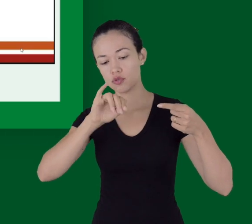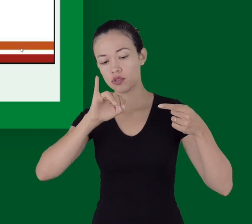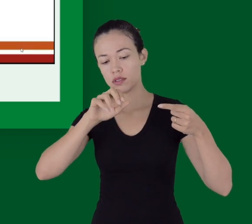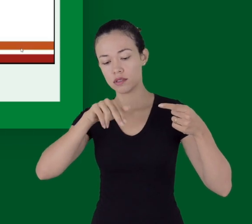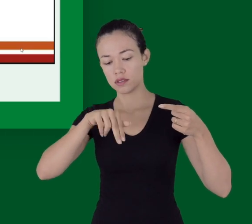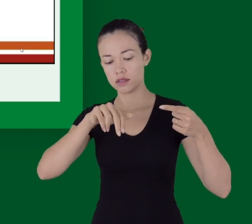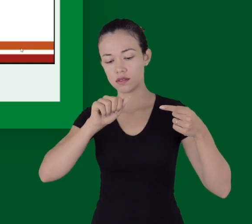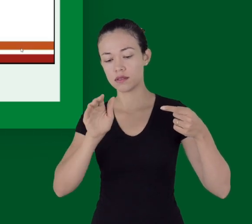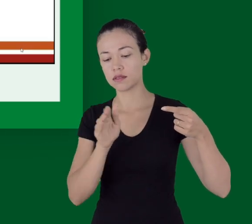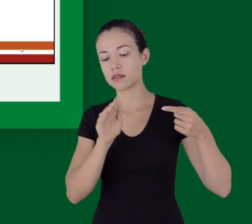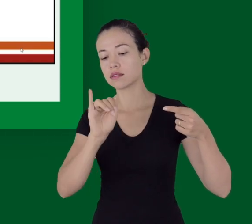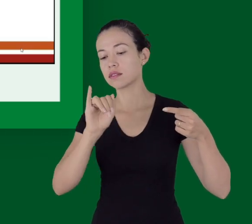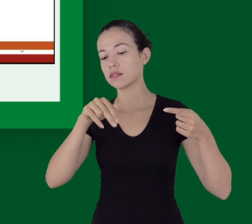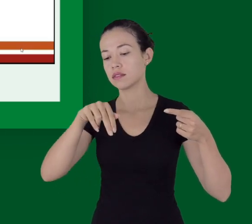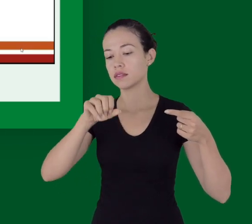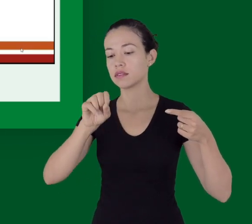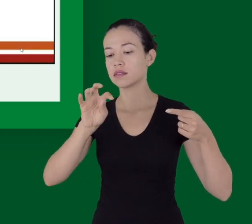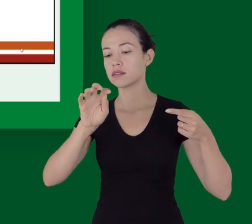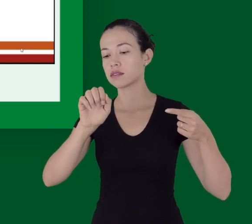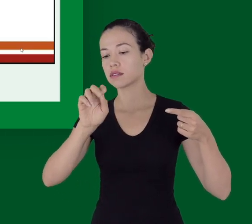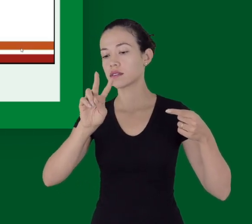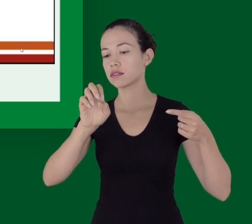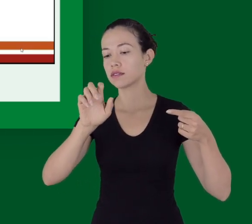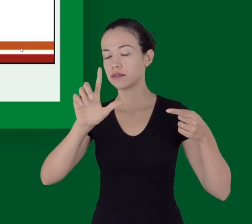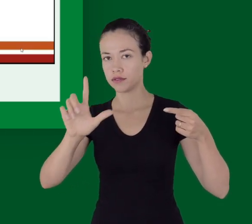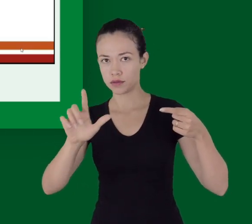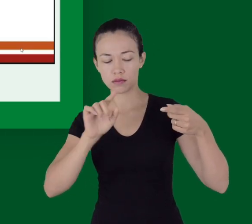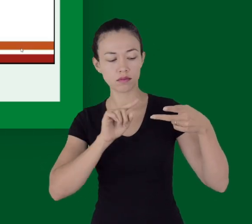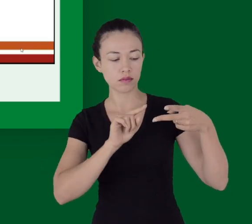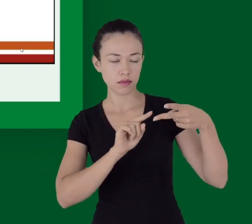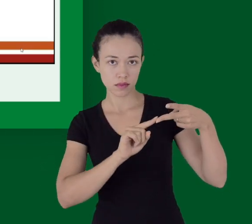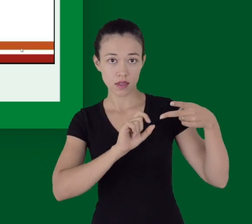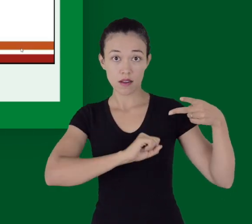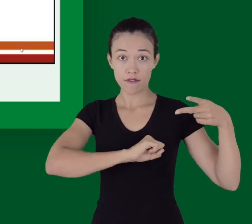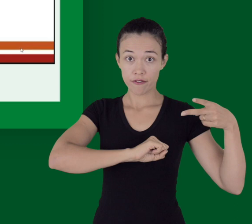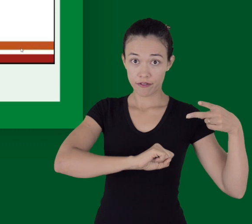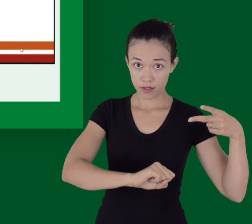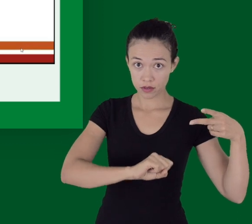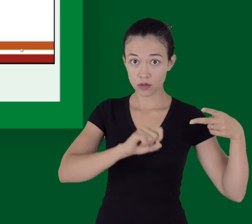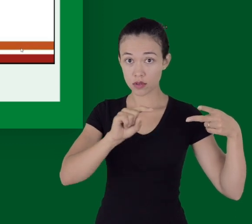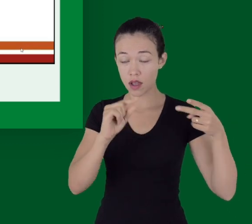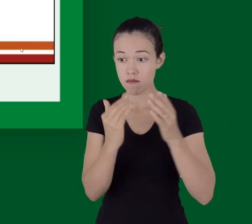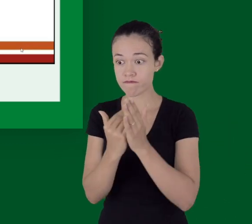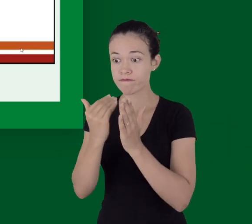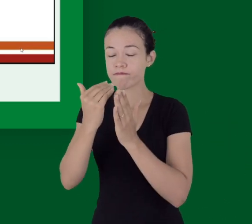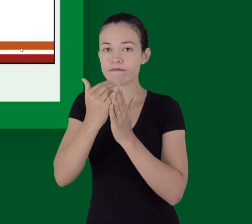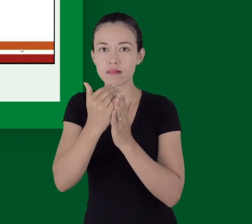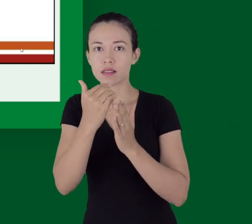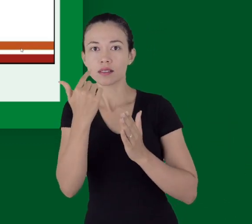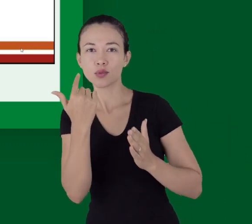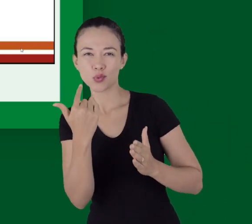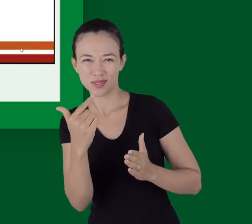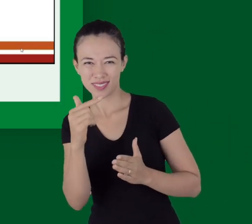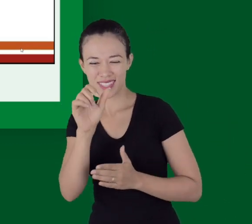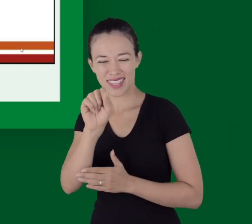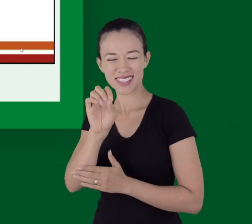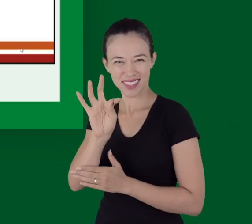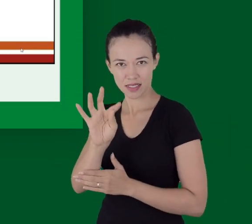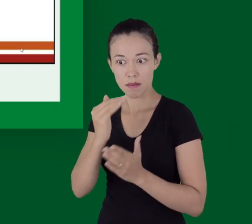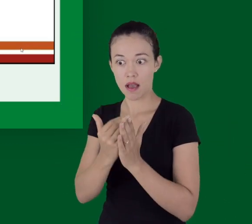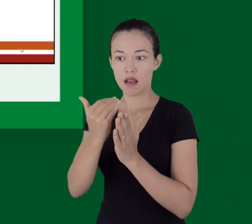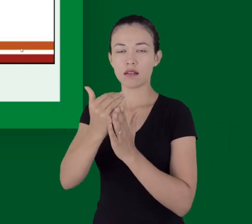eletro pode estar normal. E no sem supra? Também. Então, como é que você diferencia a angina do